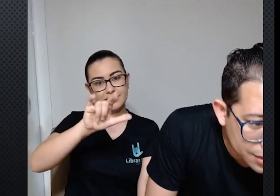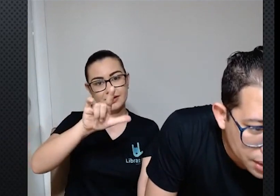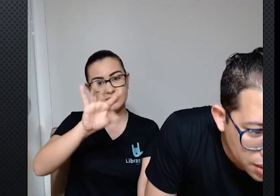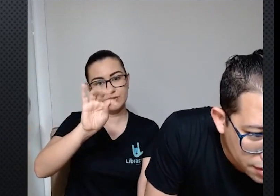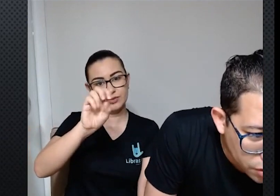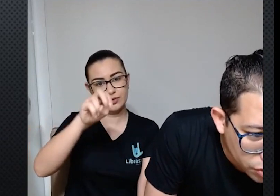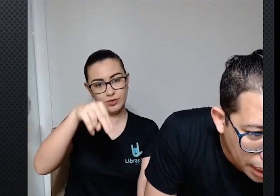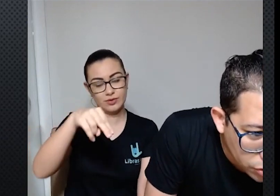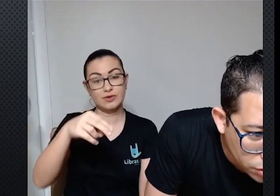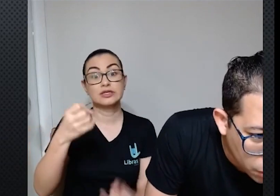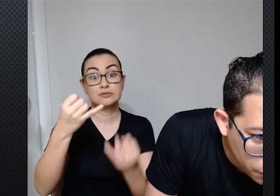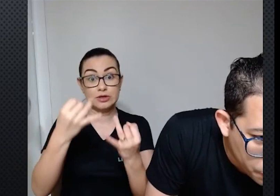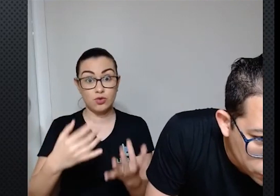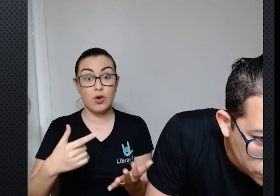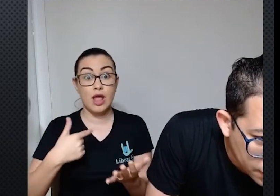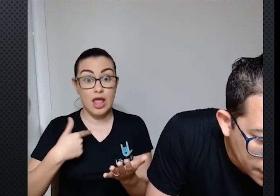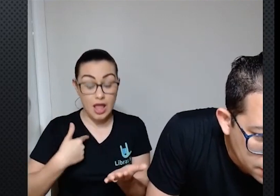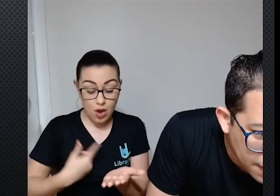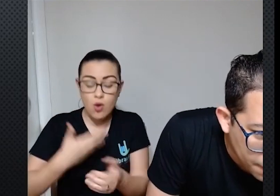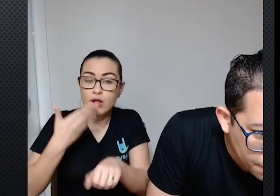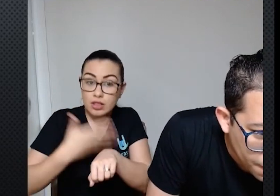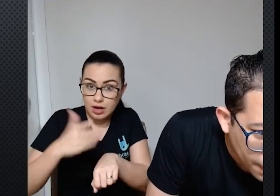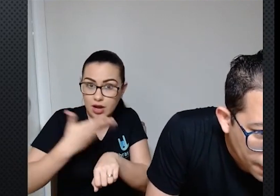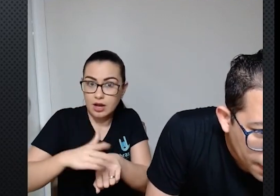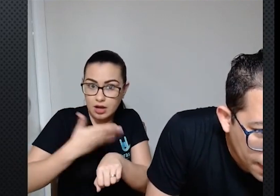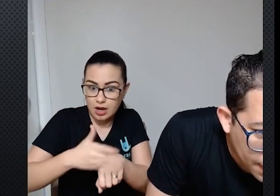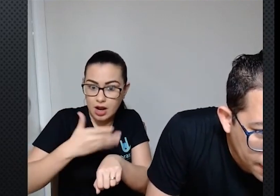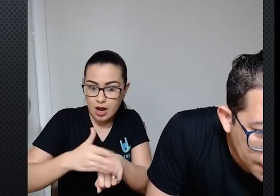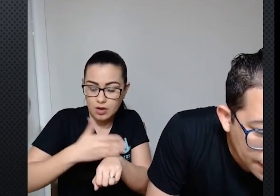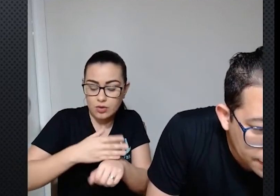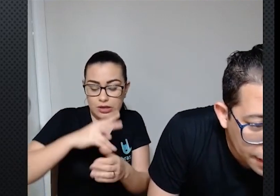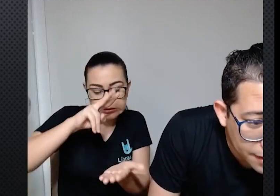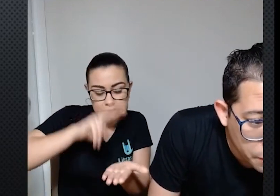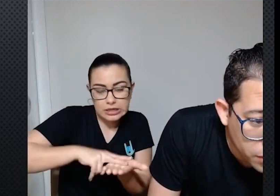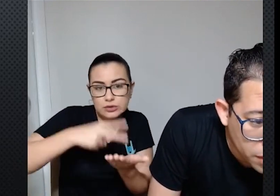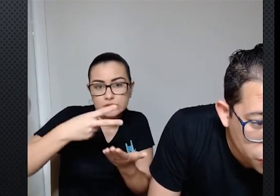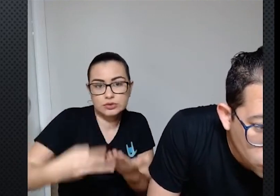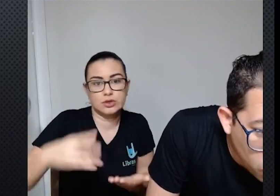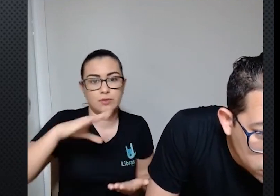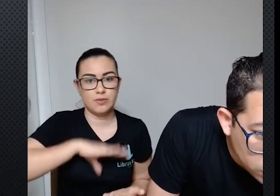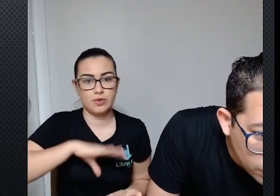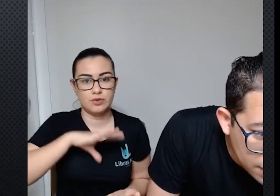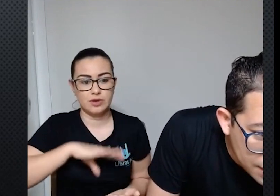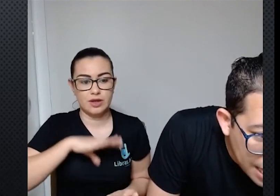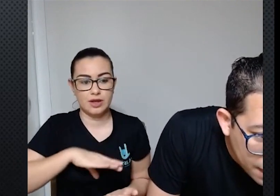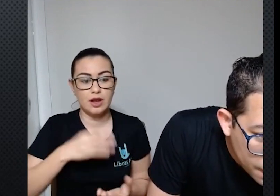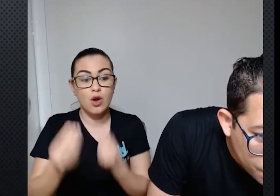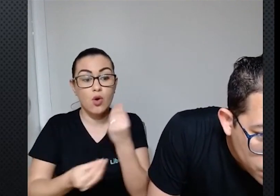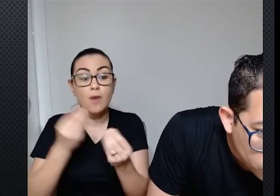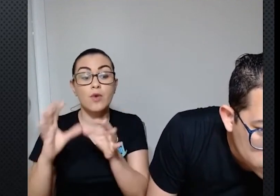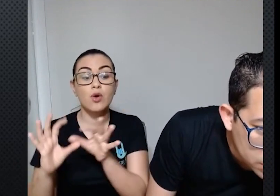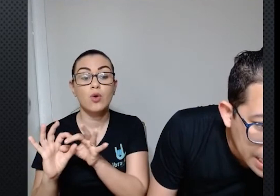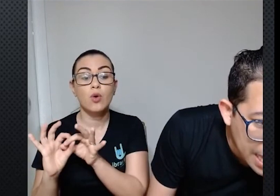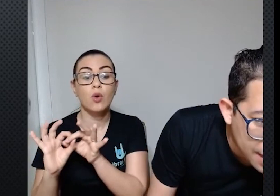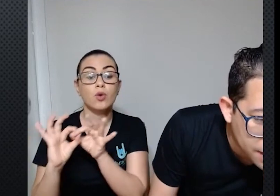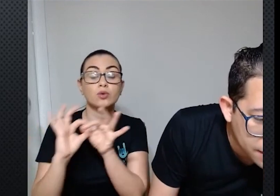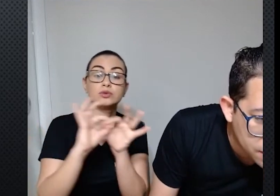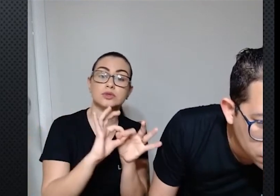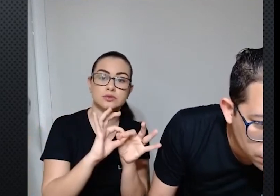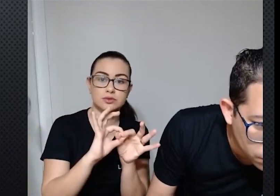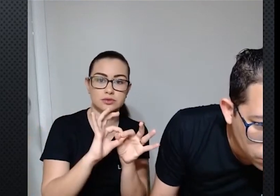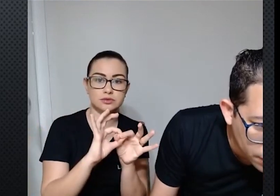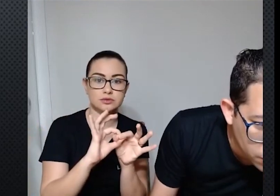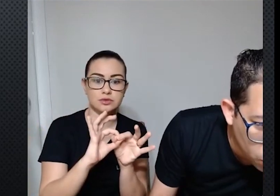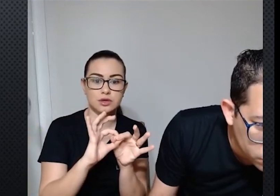treinando bastante a questão de tradução para o português, né? E aí tem essa importância de contextualizar os